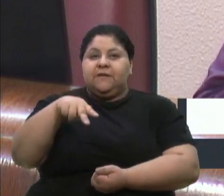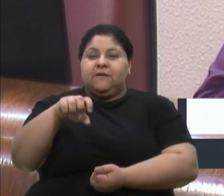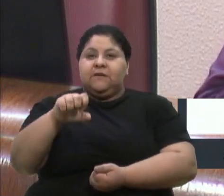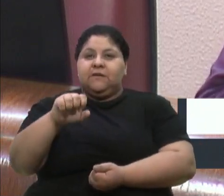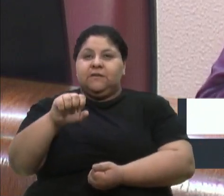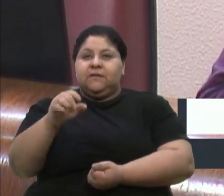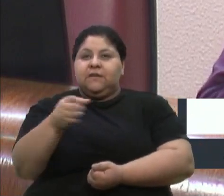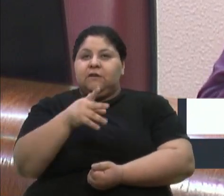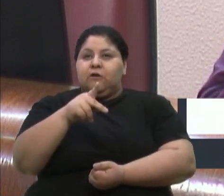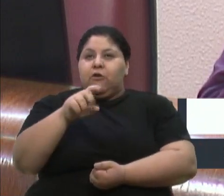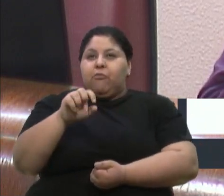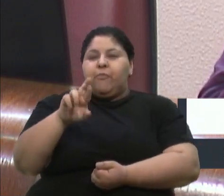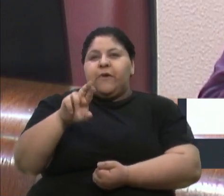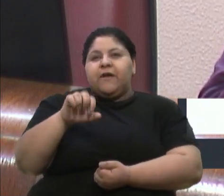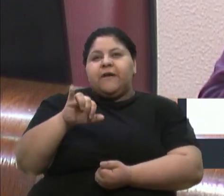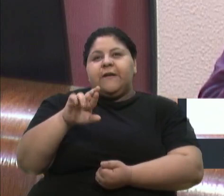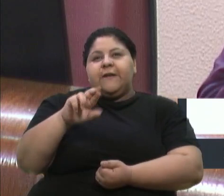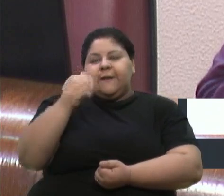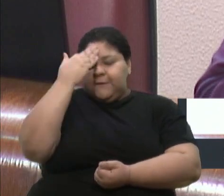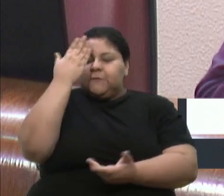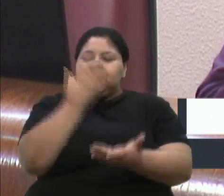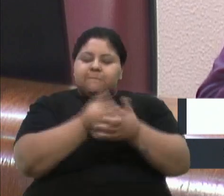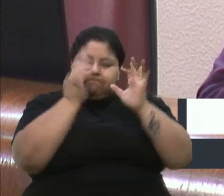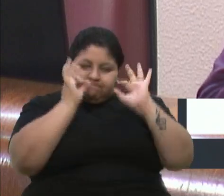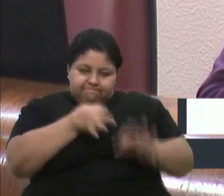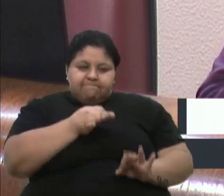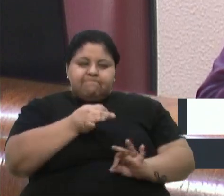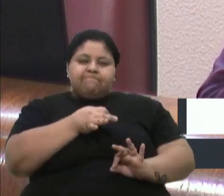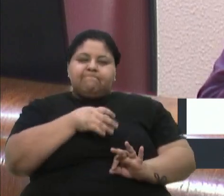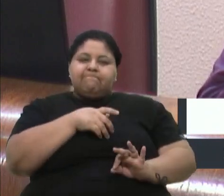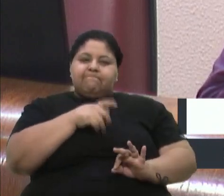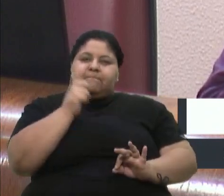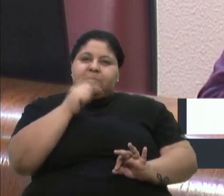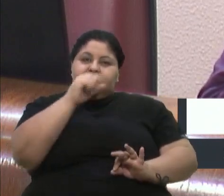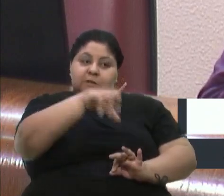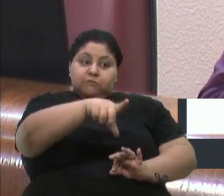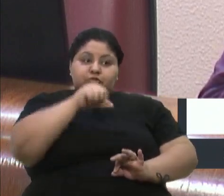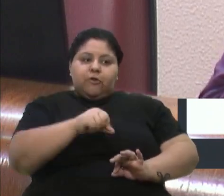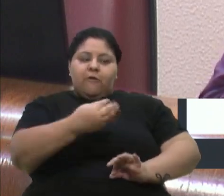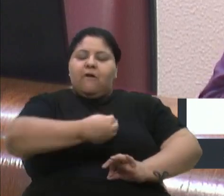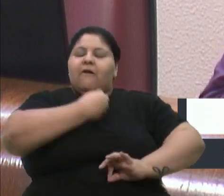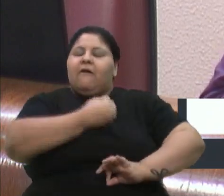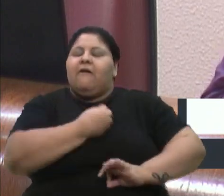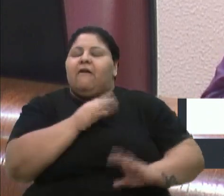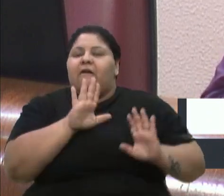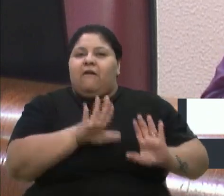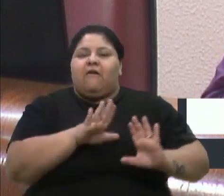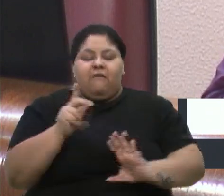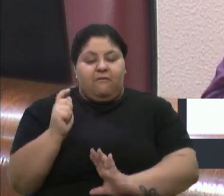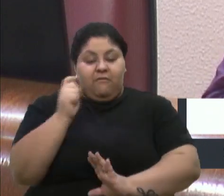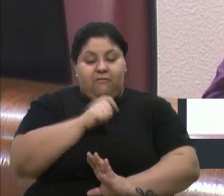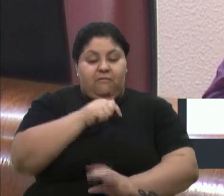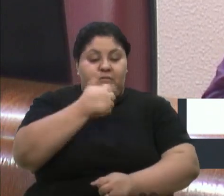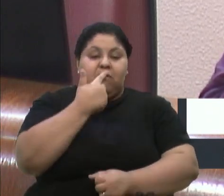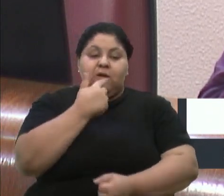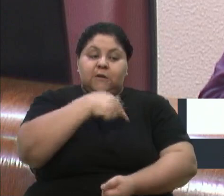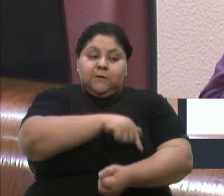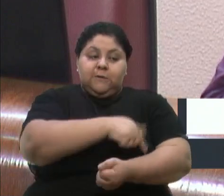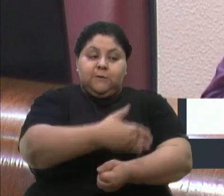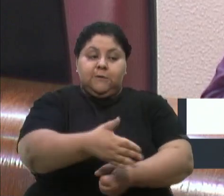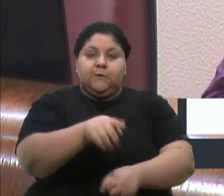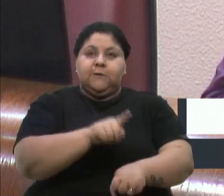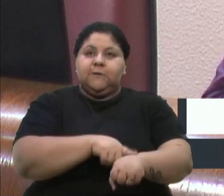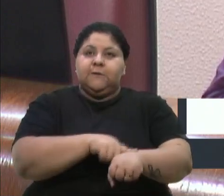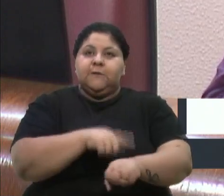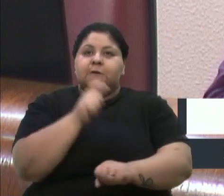tenho certeza absoluta que também precisamos salvar essas vidas que estão necessitando de sangue nesse momento. Então,